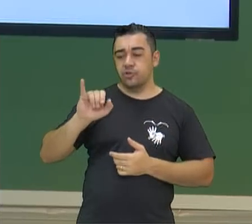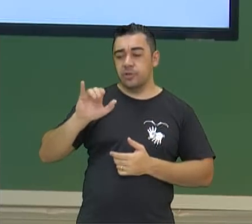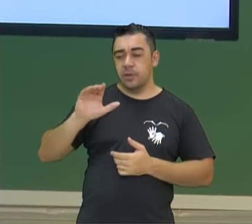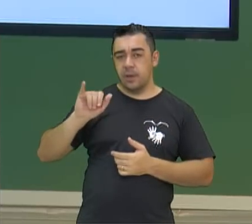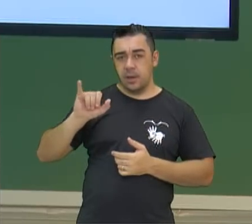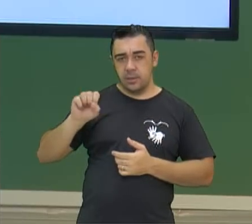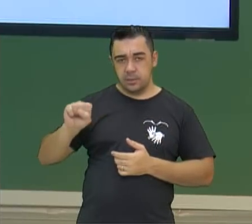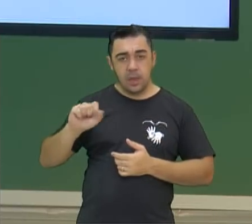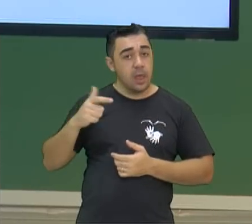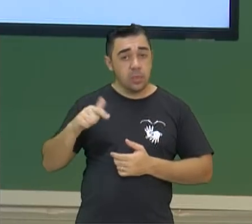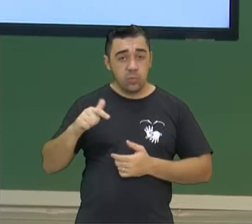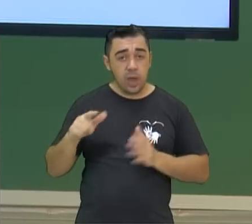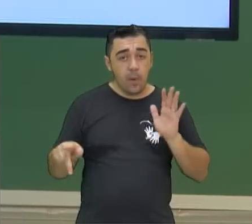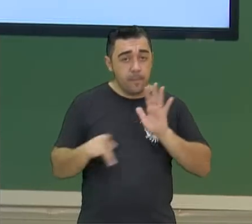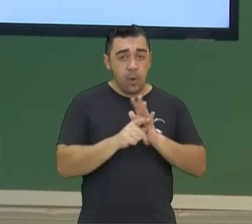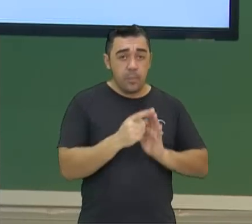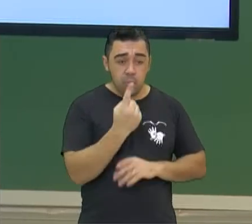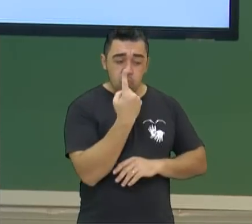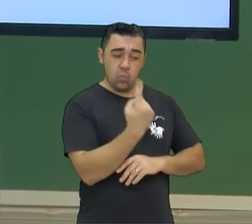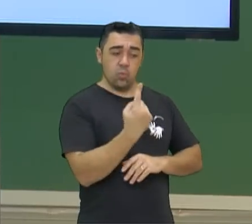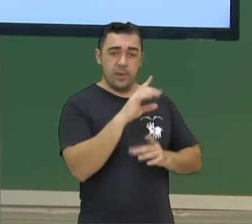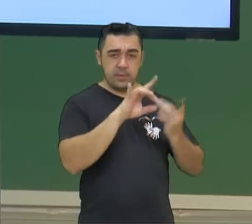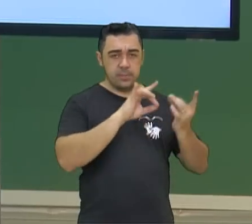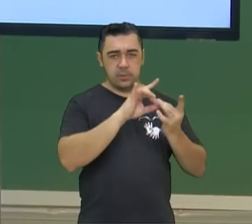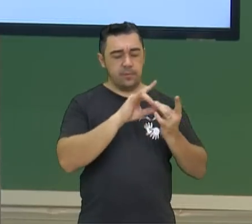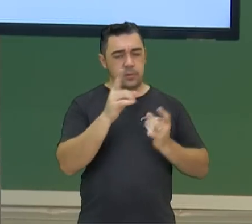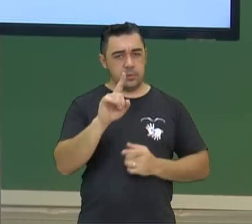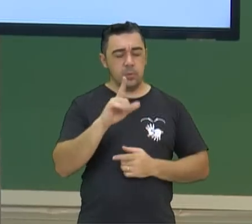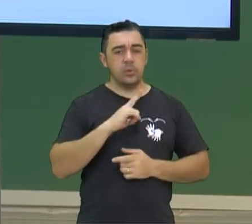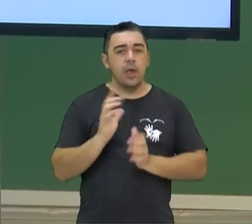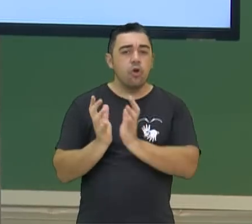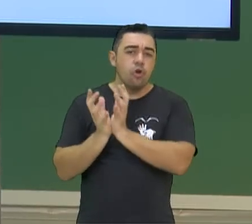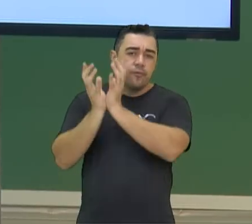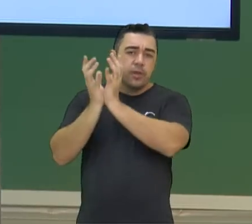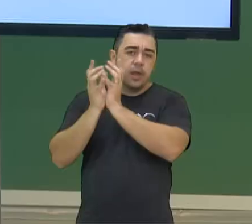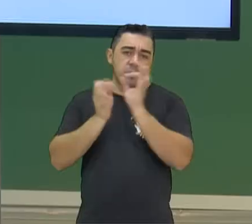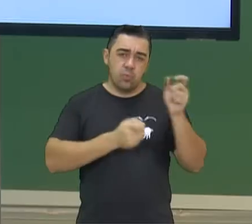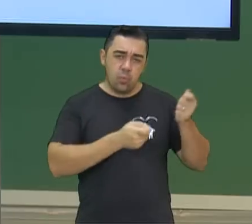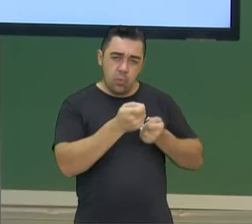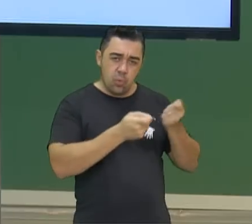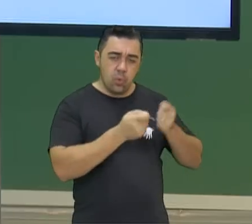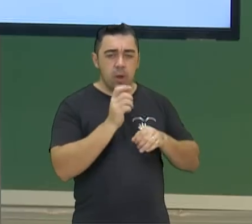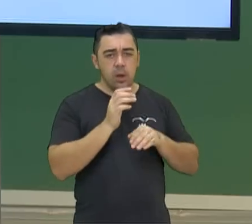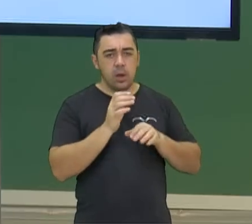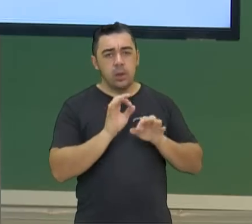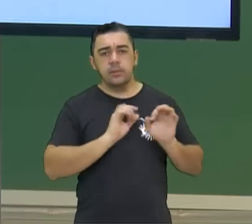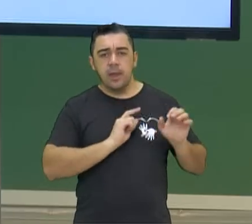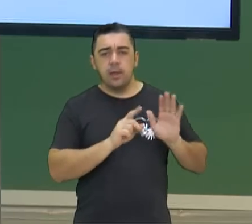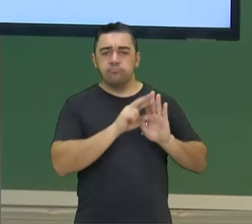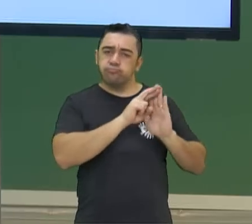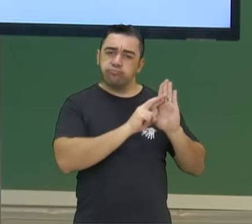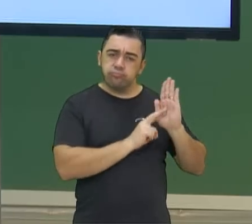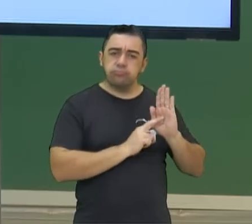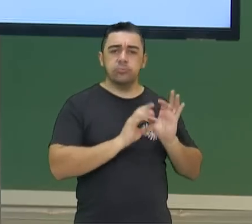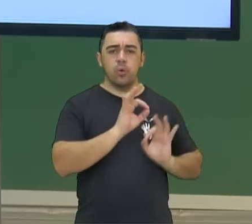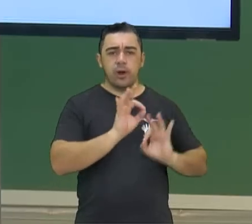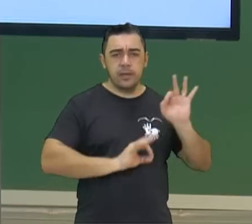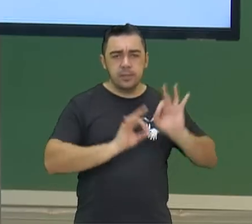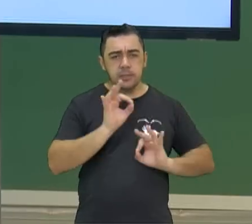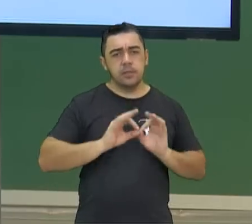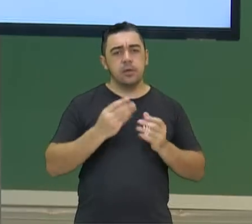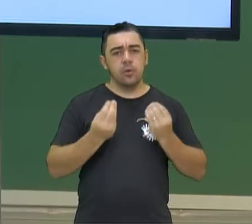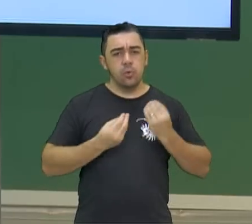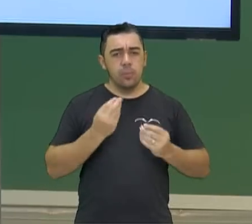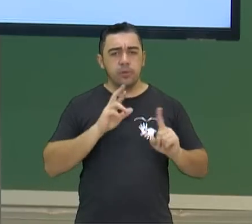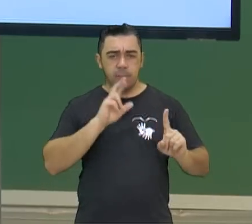própria específica, mas essa confederação faz com que regulamente, com que organize, com que tenha